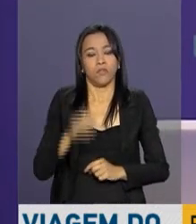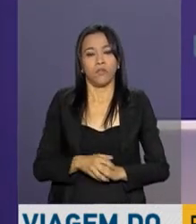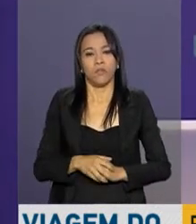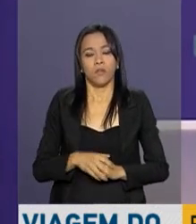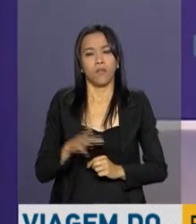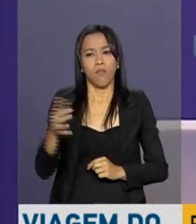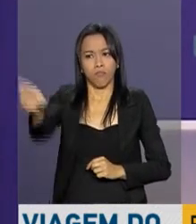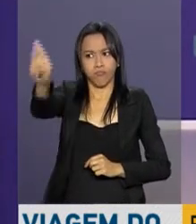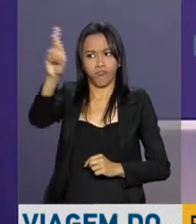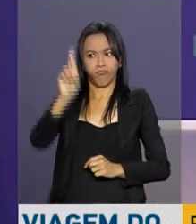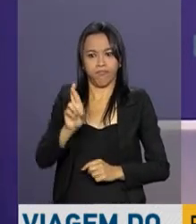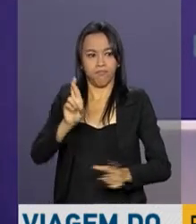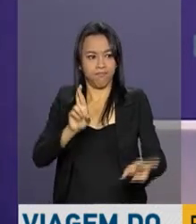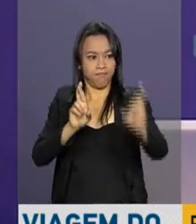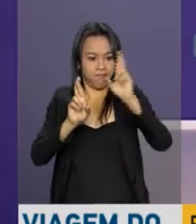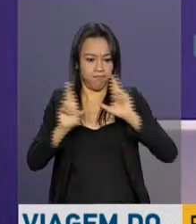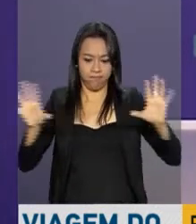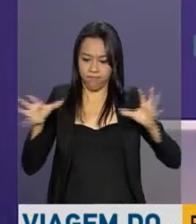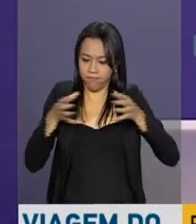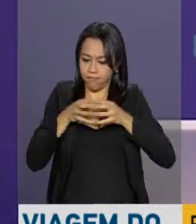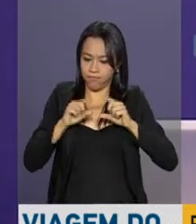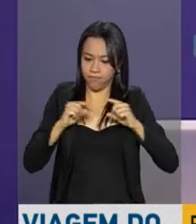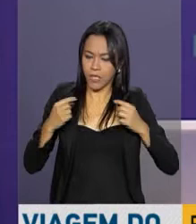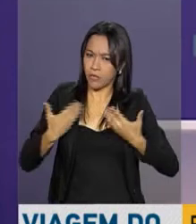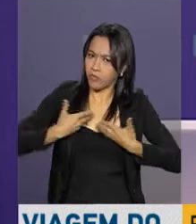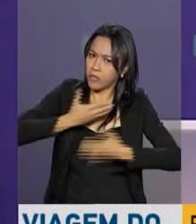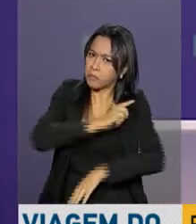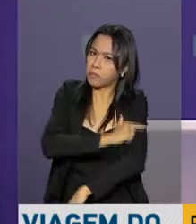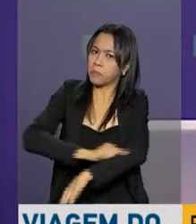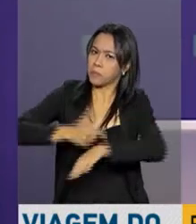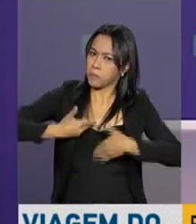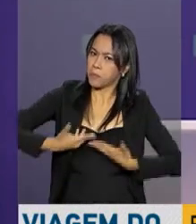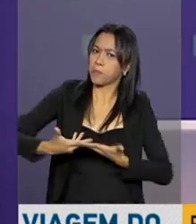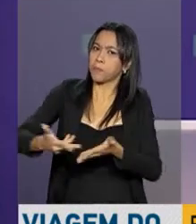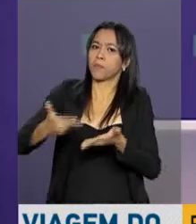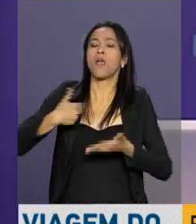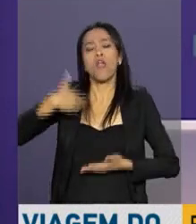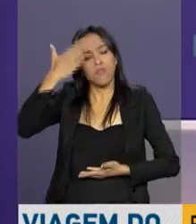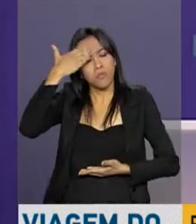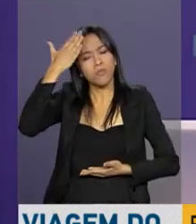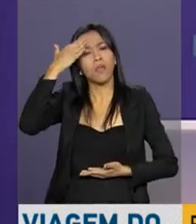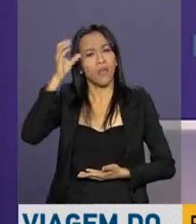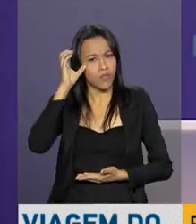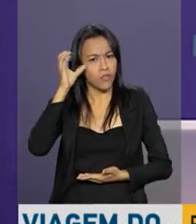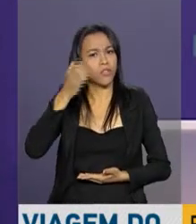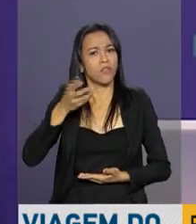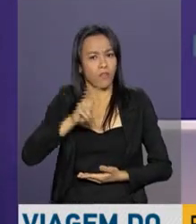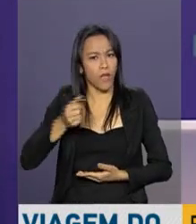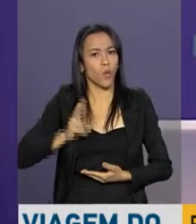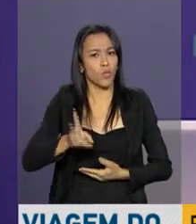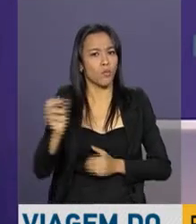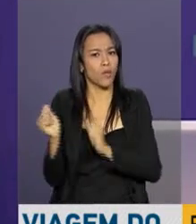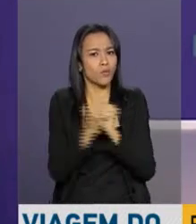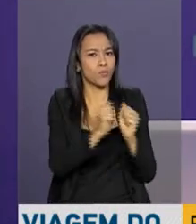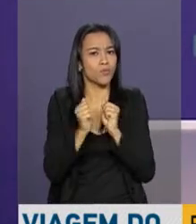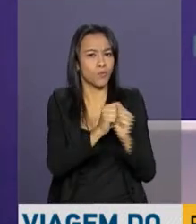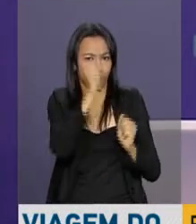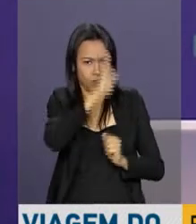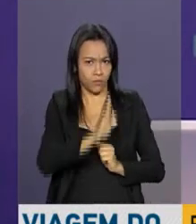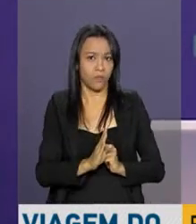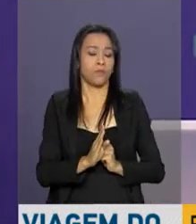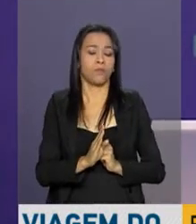as autoridades que gentilmente nos receberam, eu sei que a China continuará ao lado do Brasil,